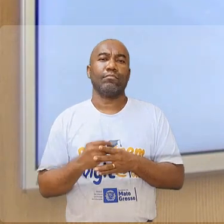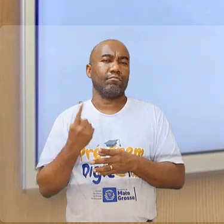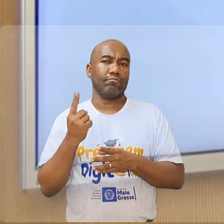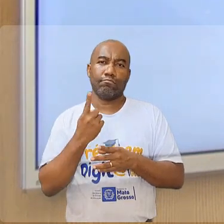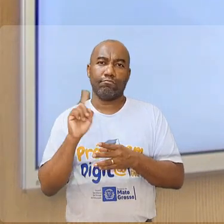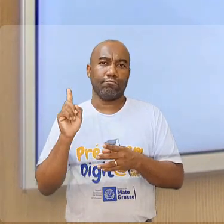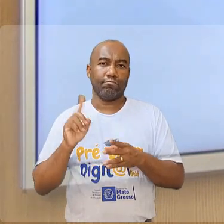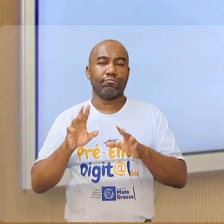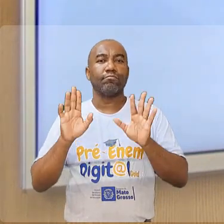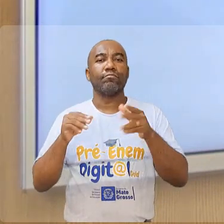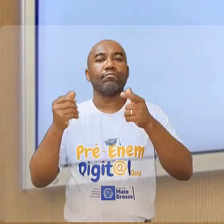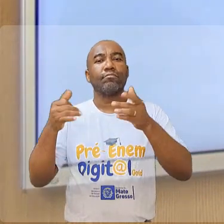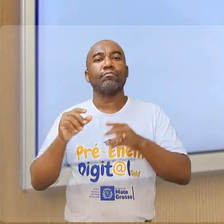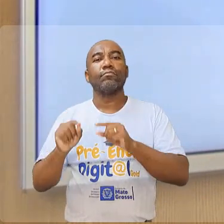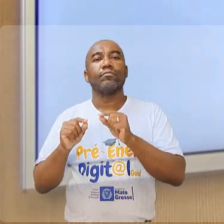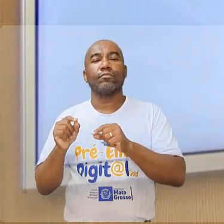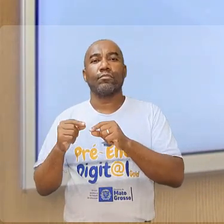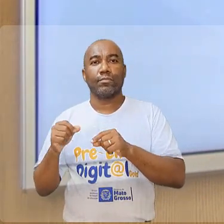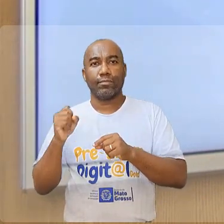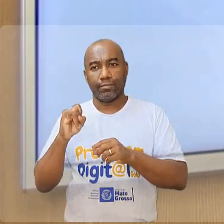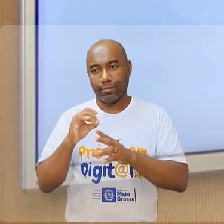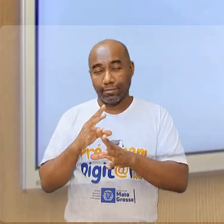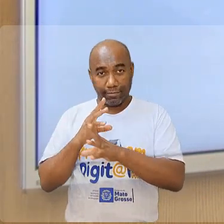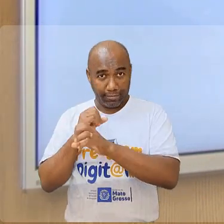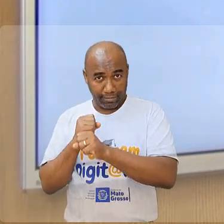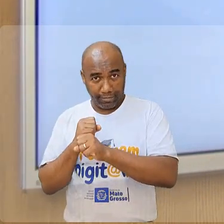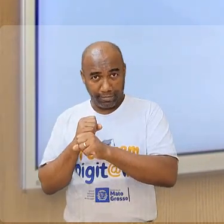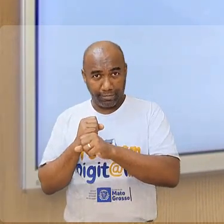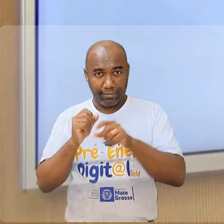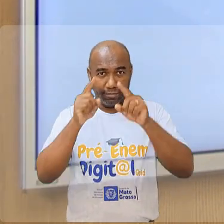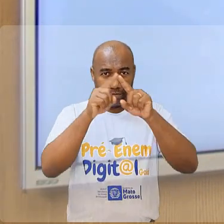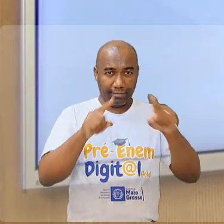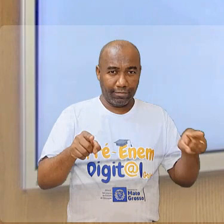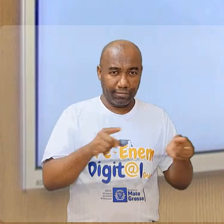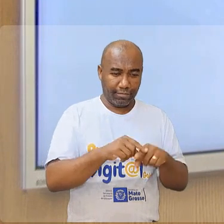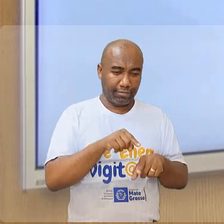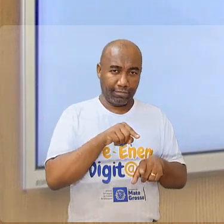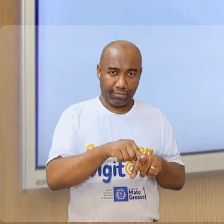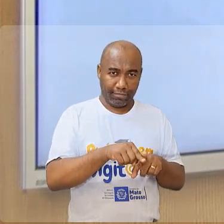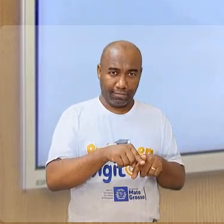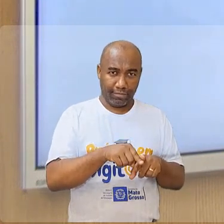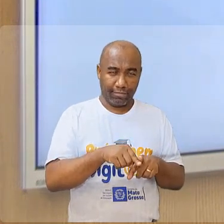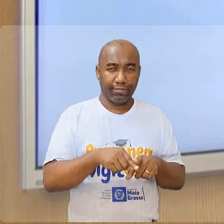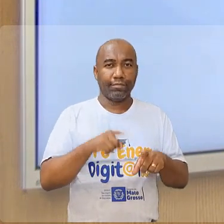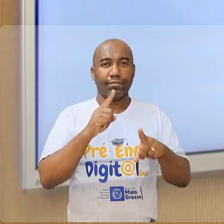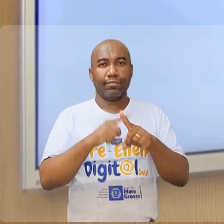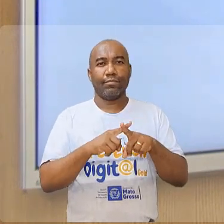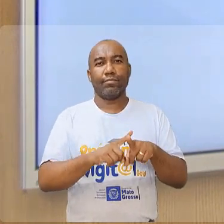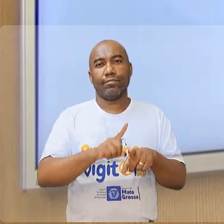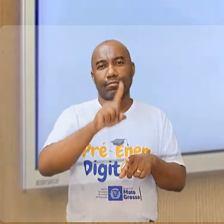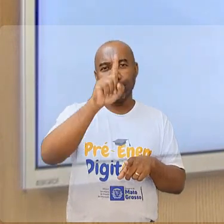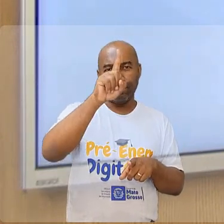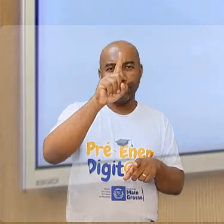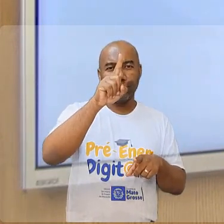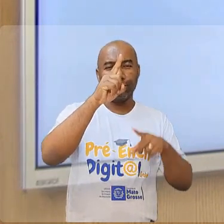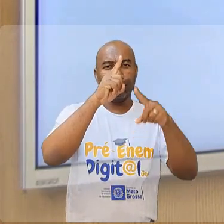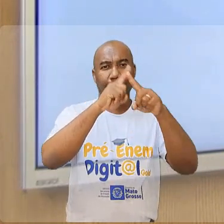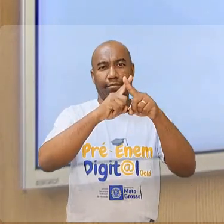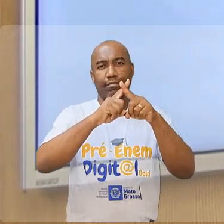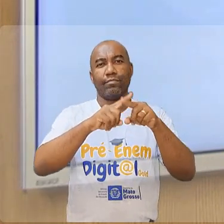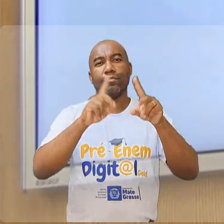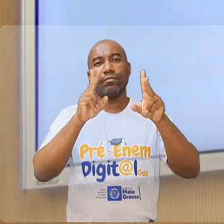única Então quem vai ser se eu pegar e poder usa e multiplicar com a altura vai ser igual